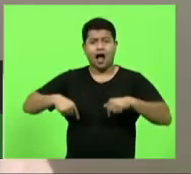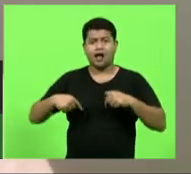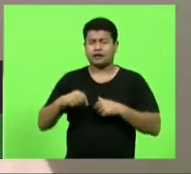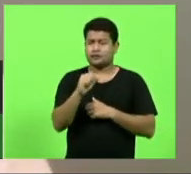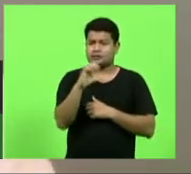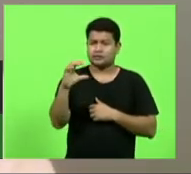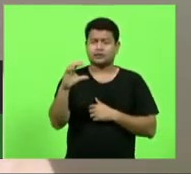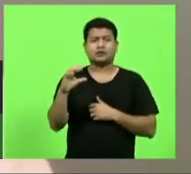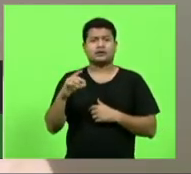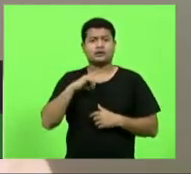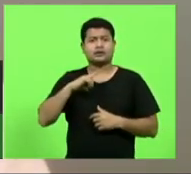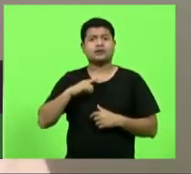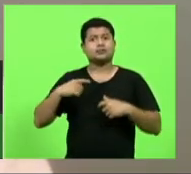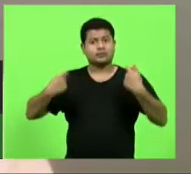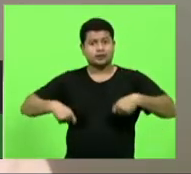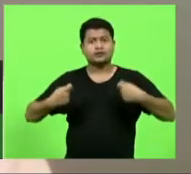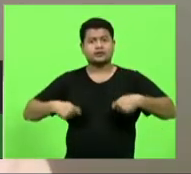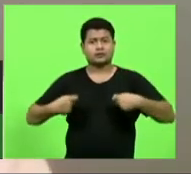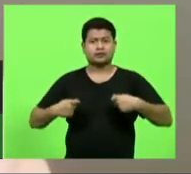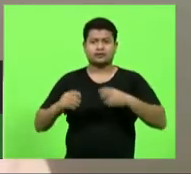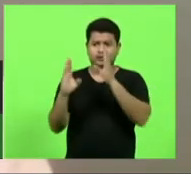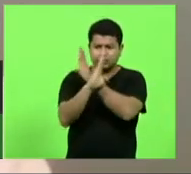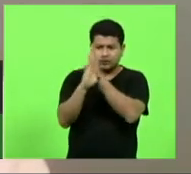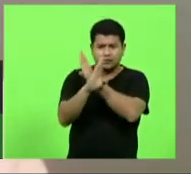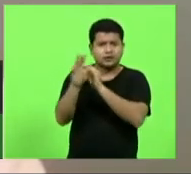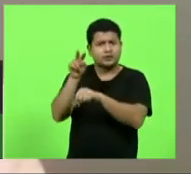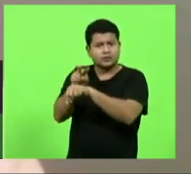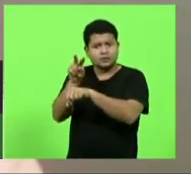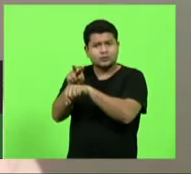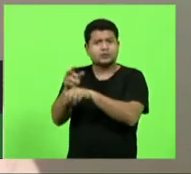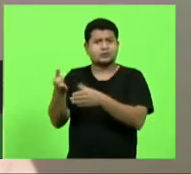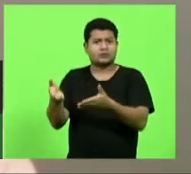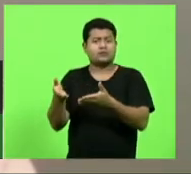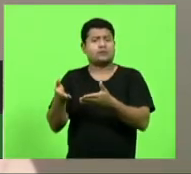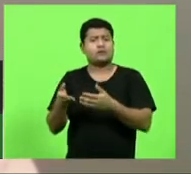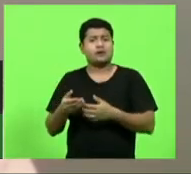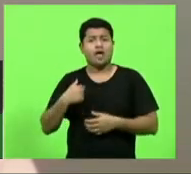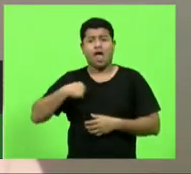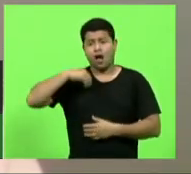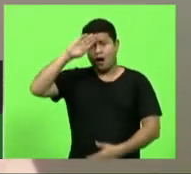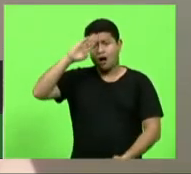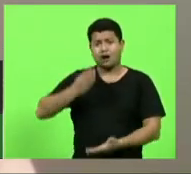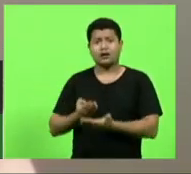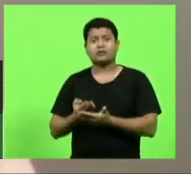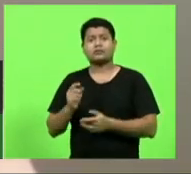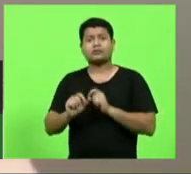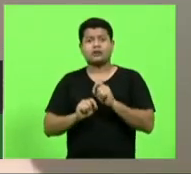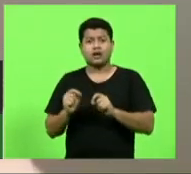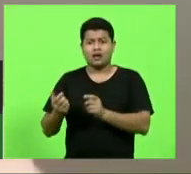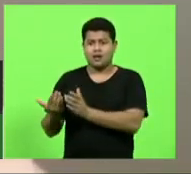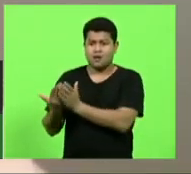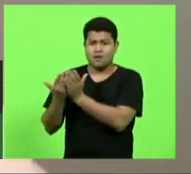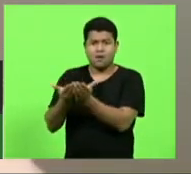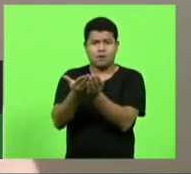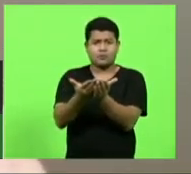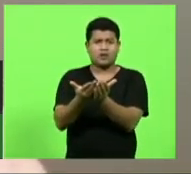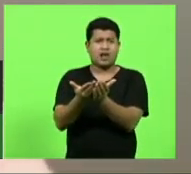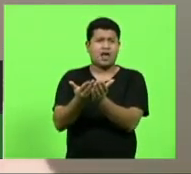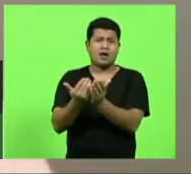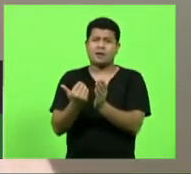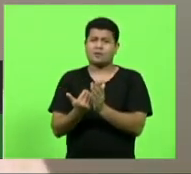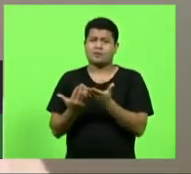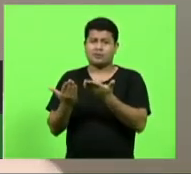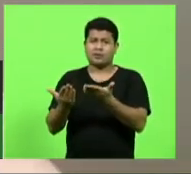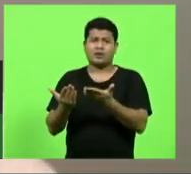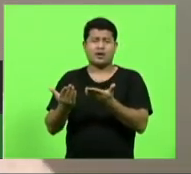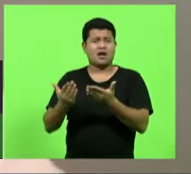que precisa ser analisado. Eu acredito que essa questão dos portos é mais algo que é